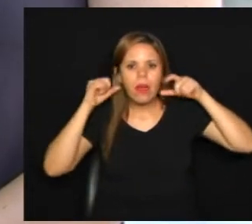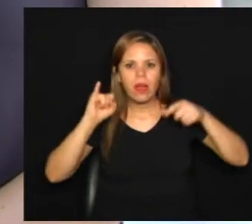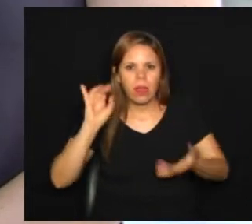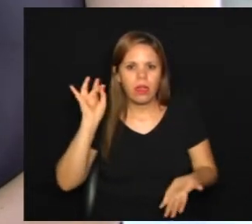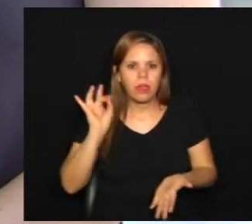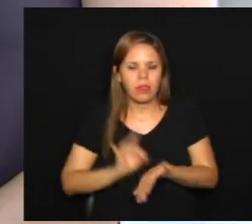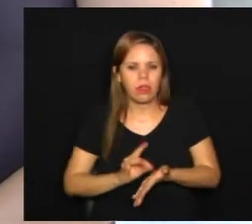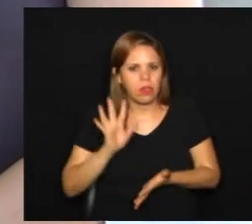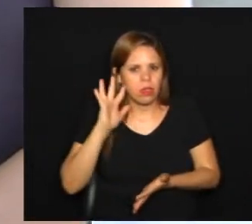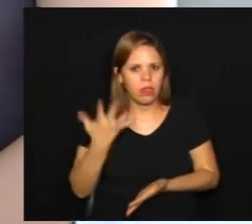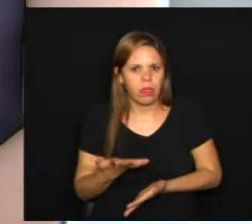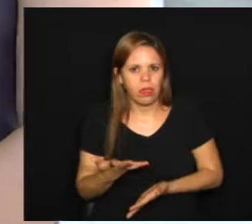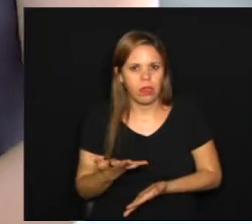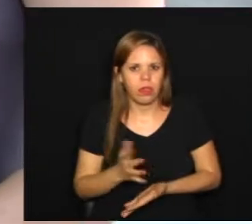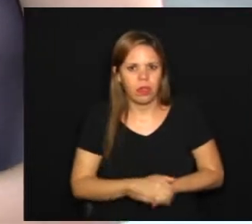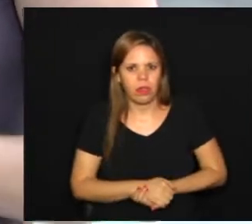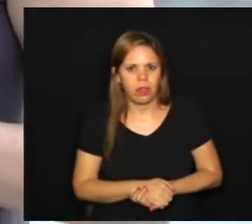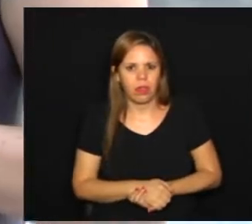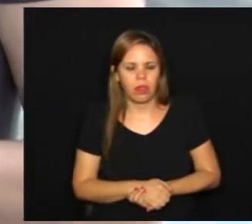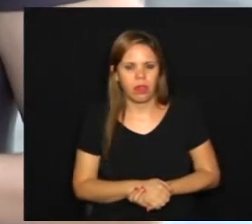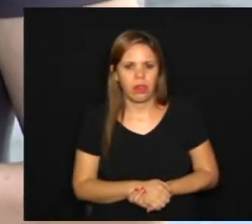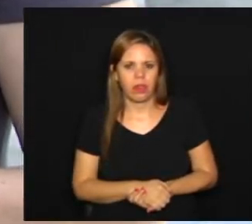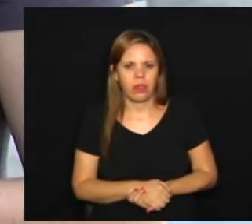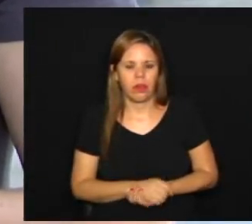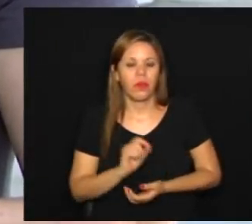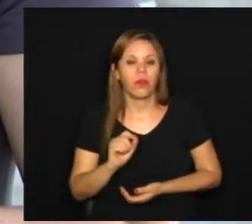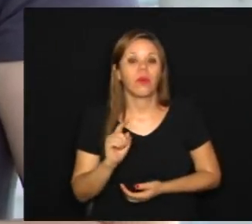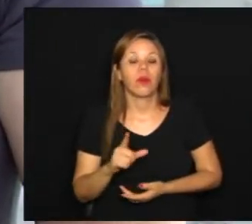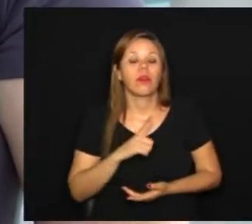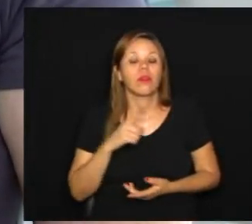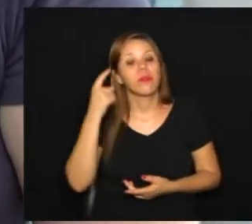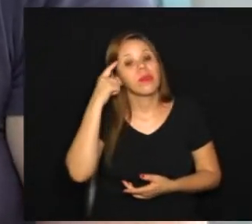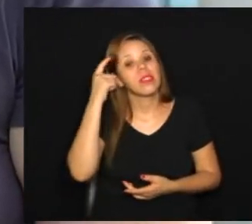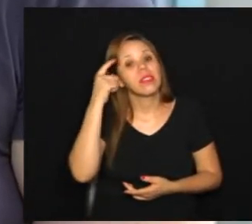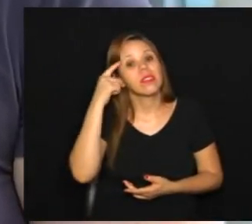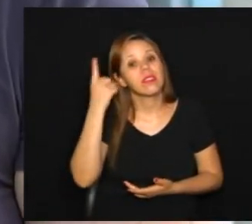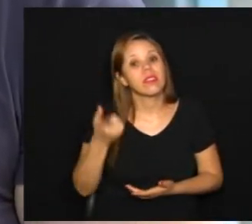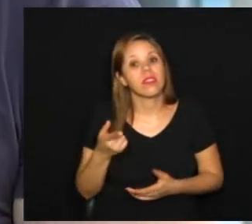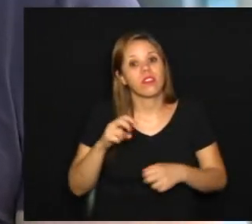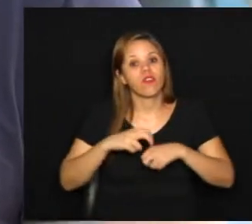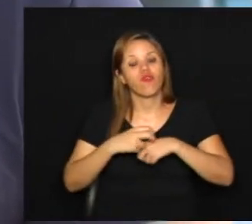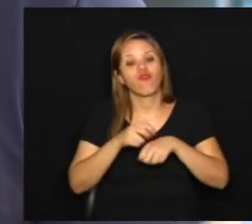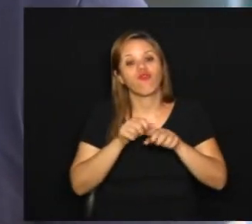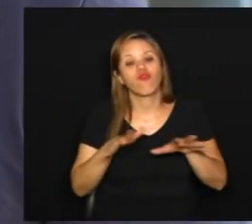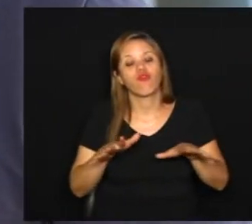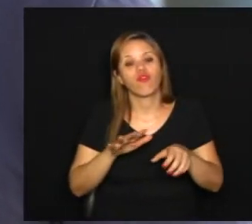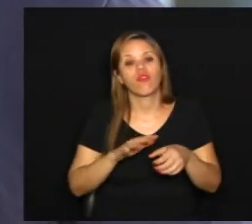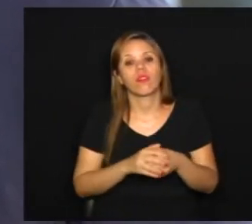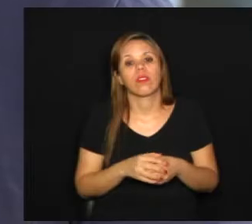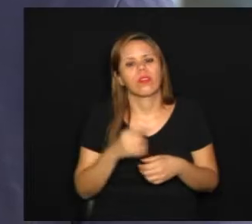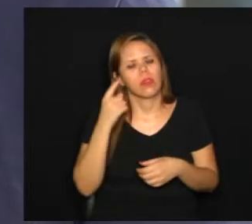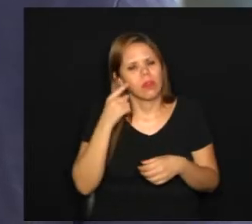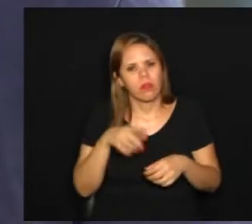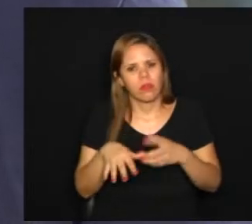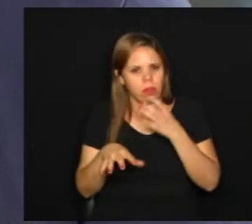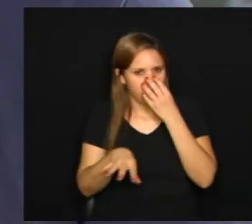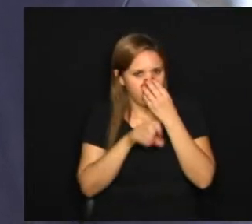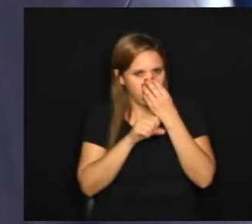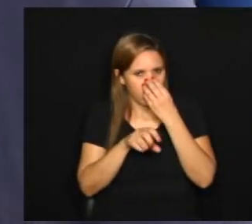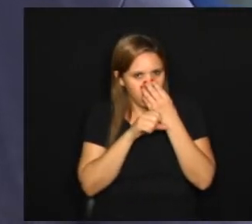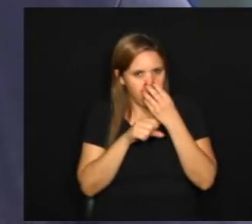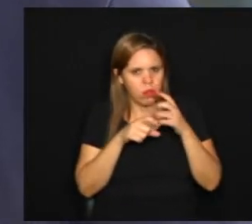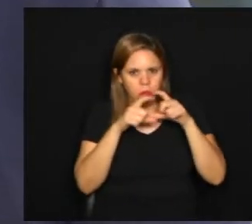realmente resolve. Olha, o que a gente tem que pensar sobre o coronavírus? Precauções respiratórias,